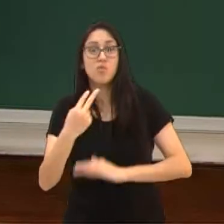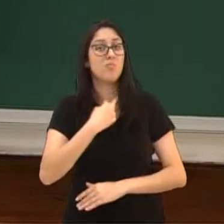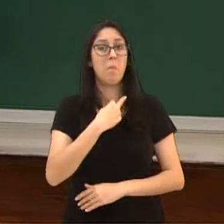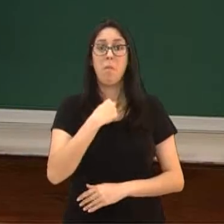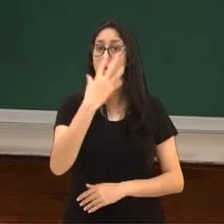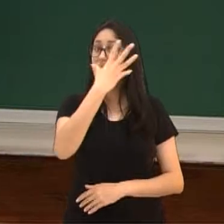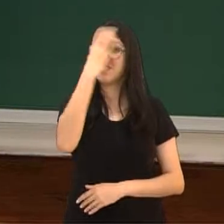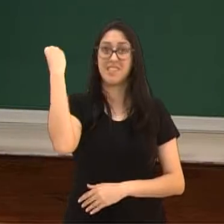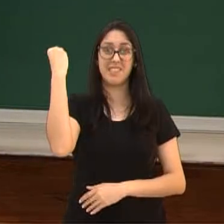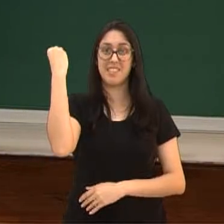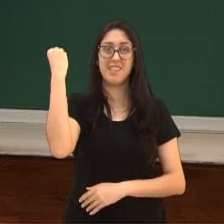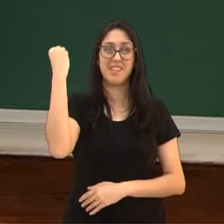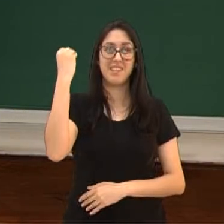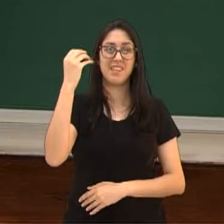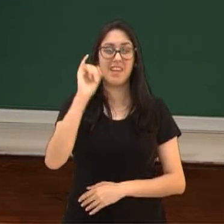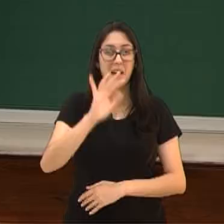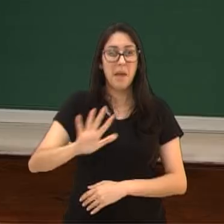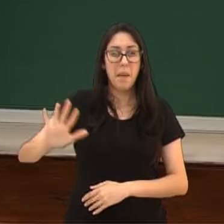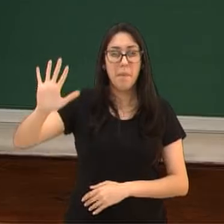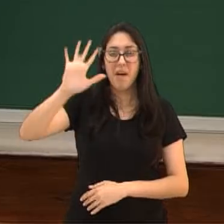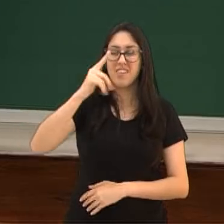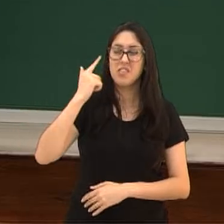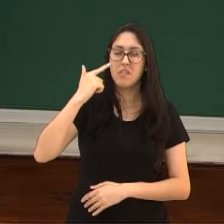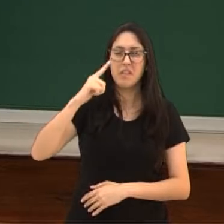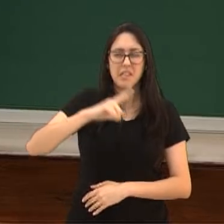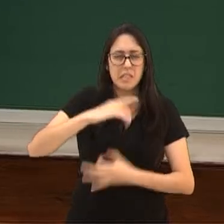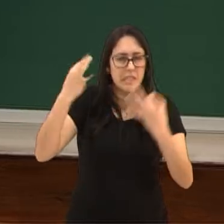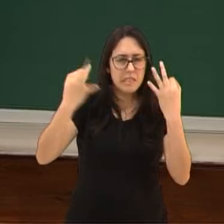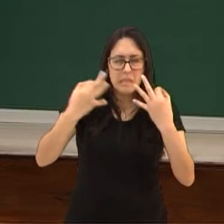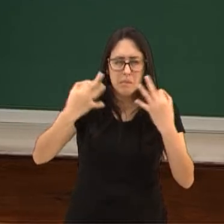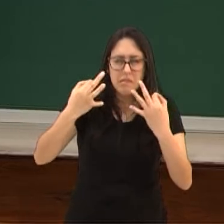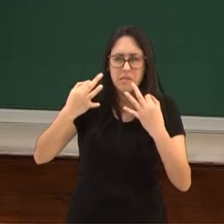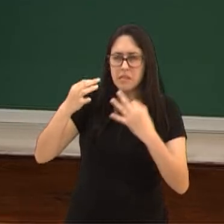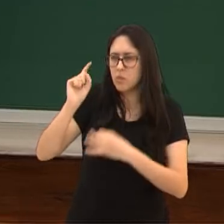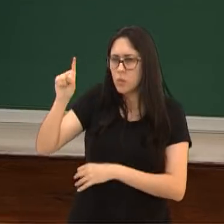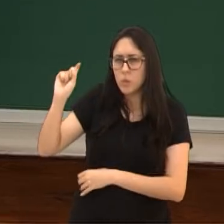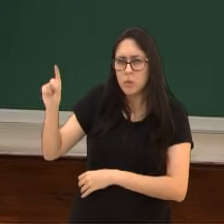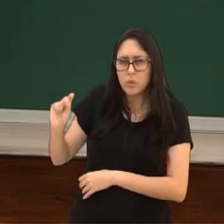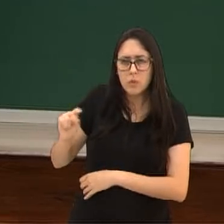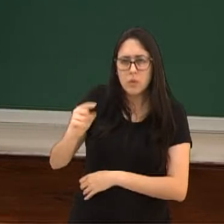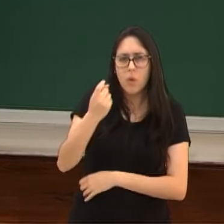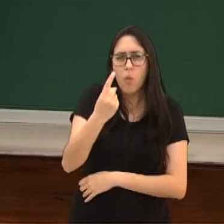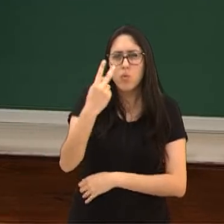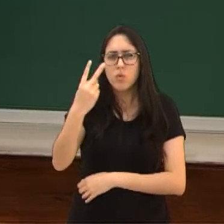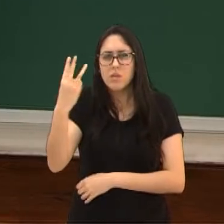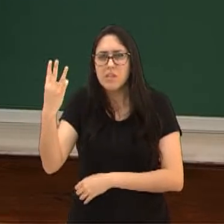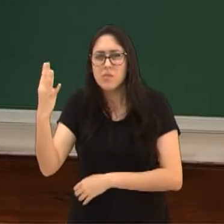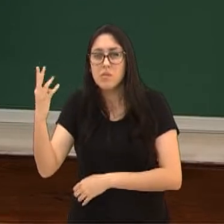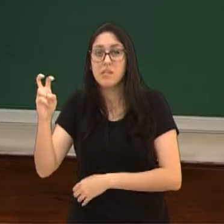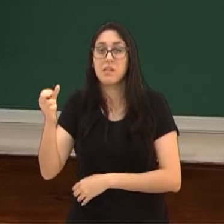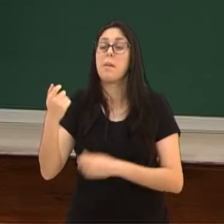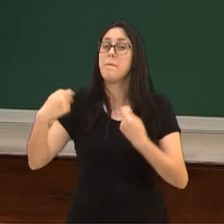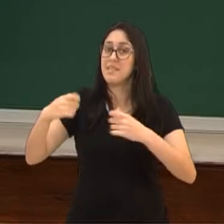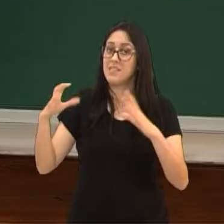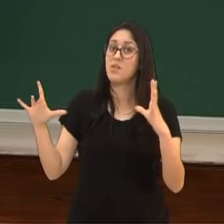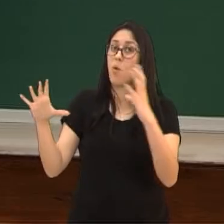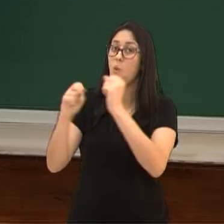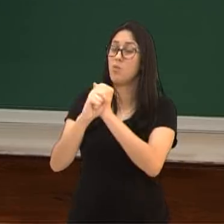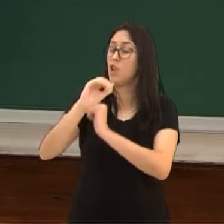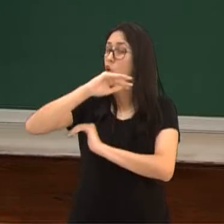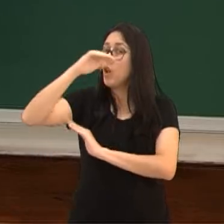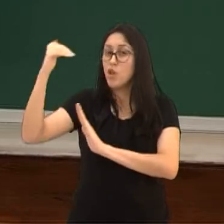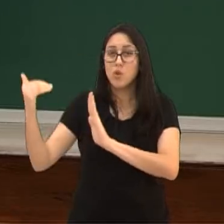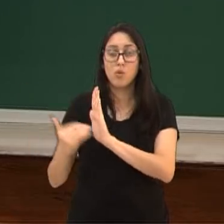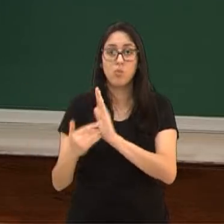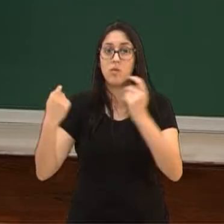nenhum. Por isso que esse desenho é todo tracejado, para a gente não esquecer que existem os cubinhos lá de trás. Então, você tem que